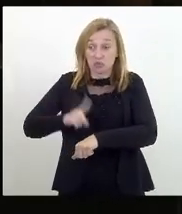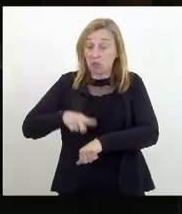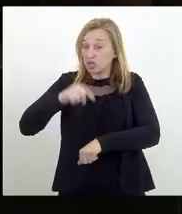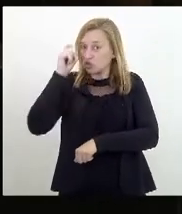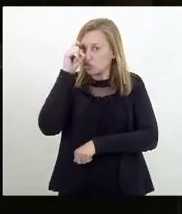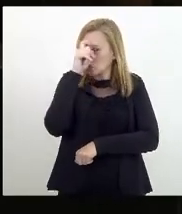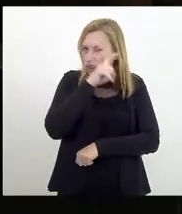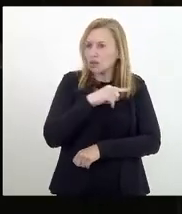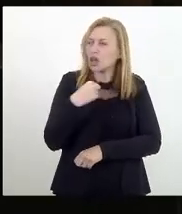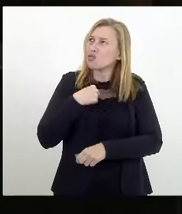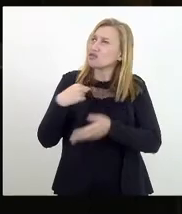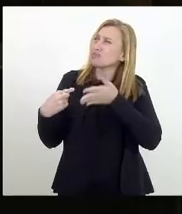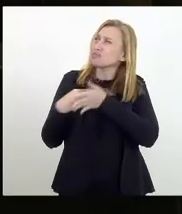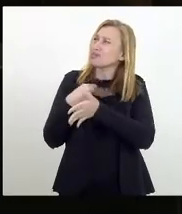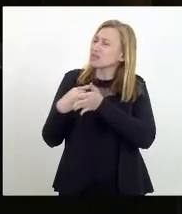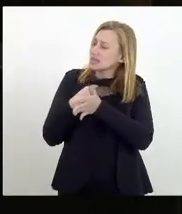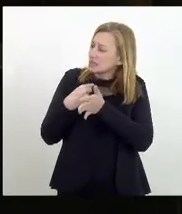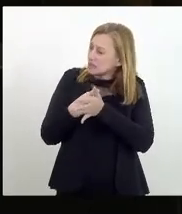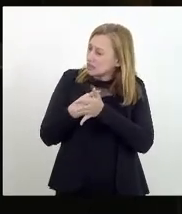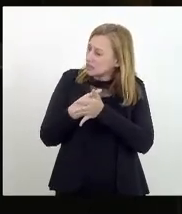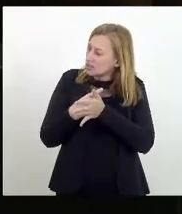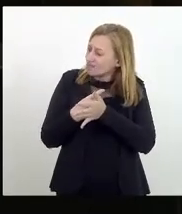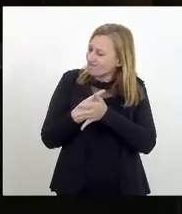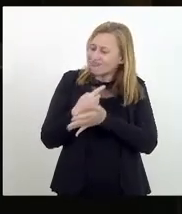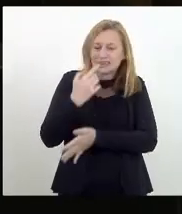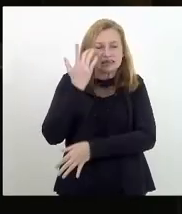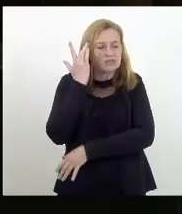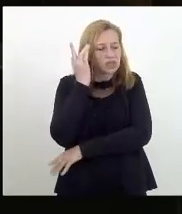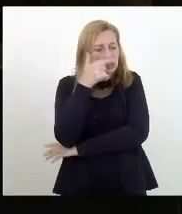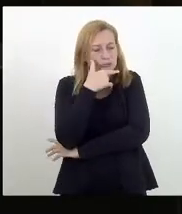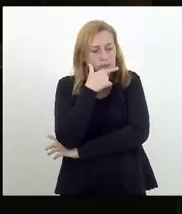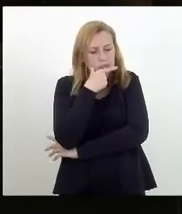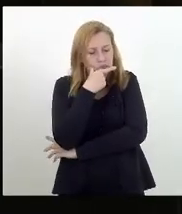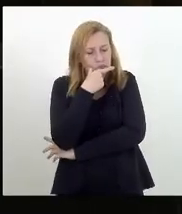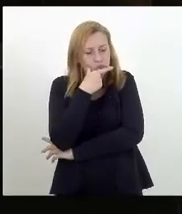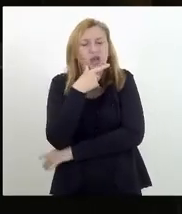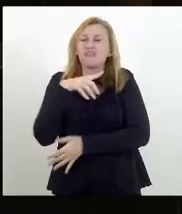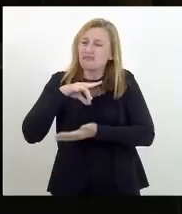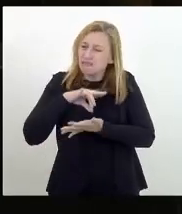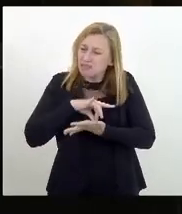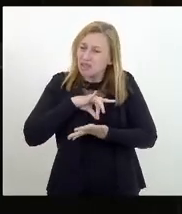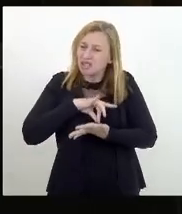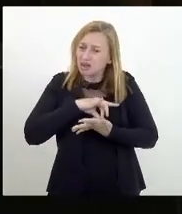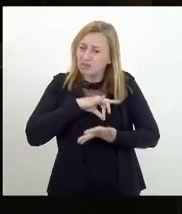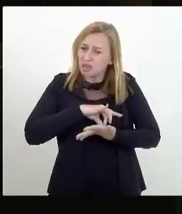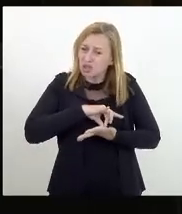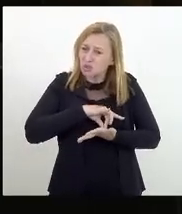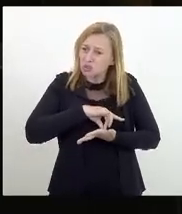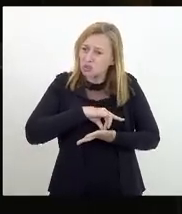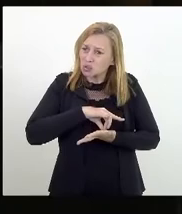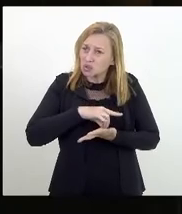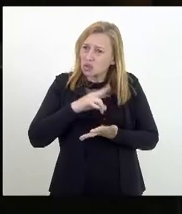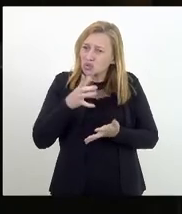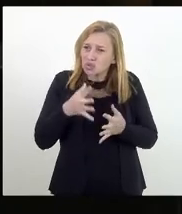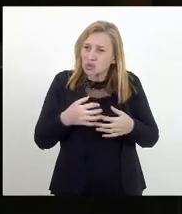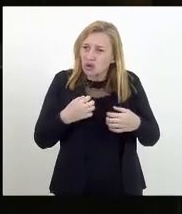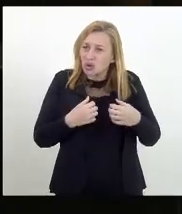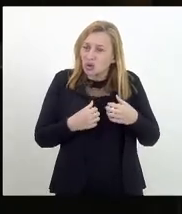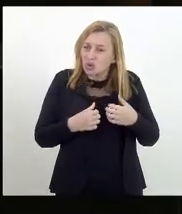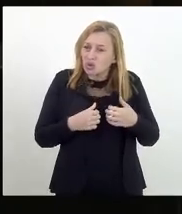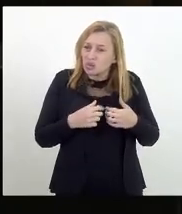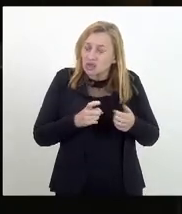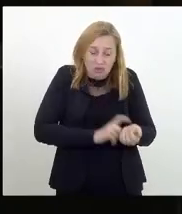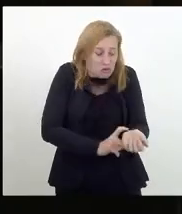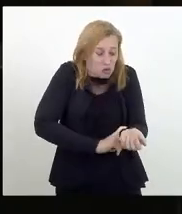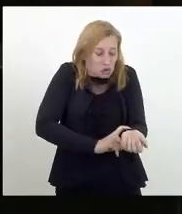e eu fico me questionando Será que realmente não está vendo um desespero